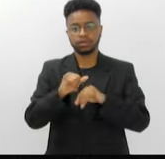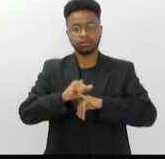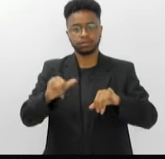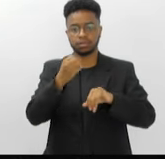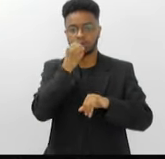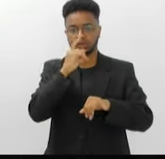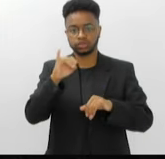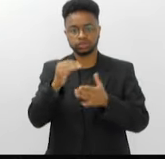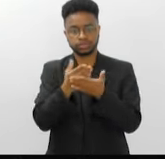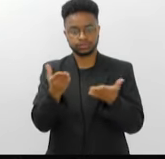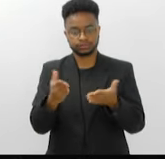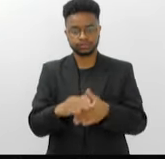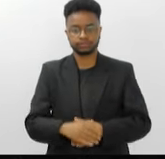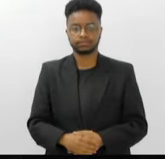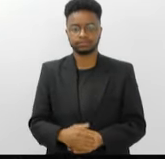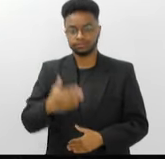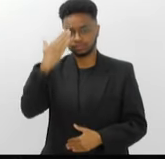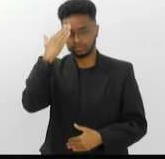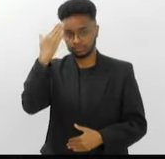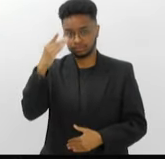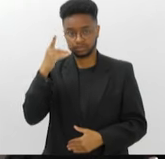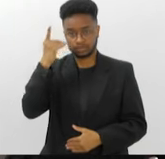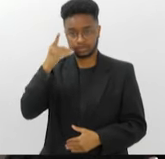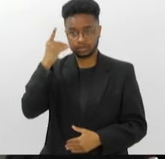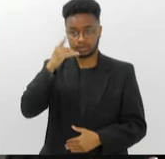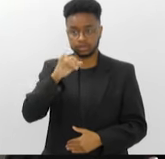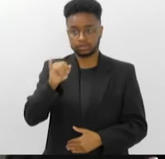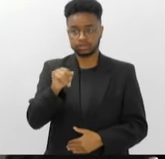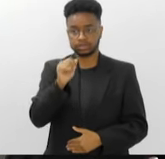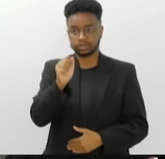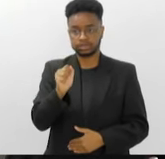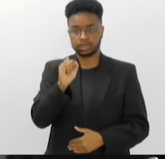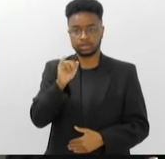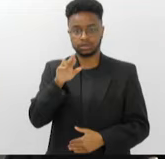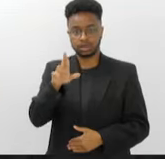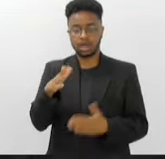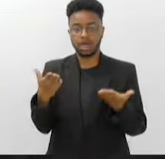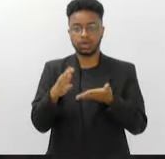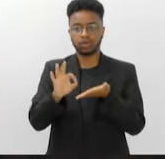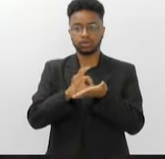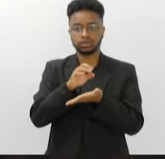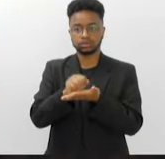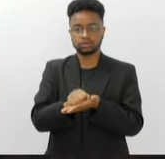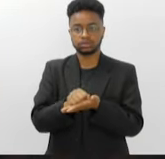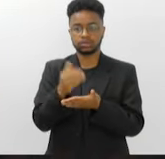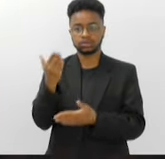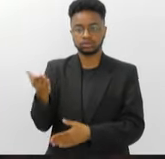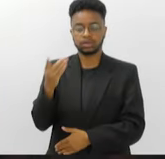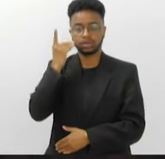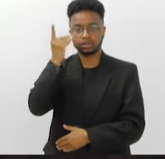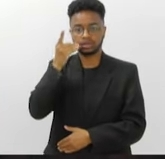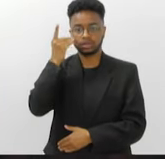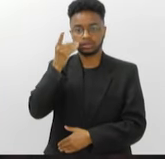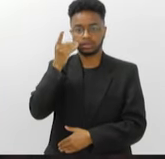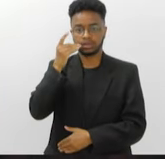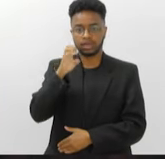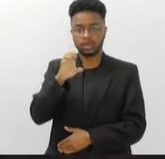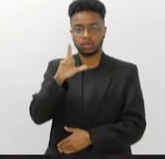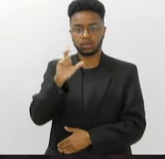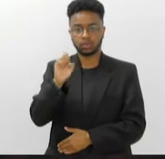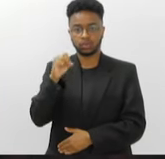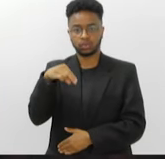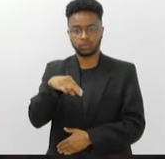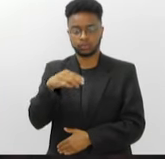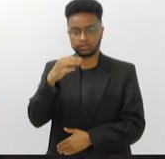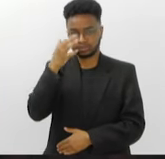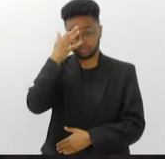todos. Obrigado, nosso nobre deputado Jair Bittencourt. O próximo orador, nosso nobre deputado Elton Cristo.